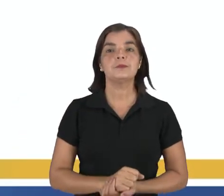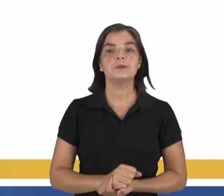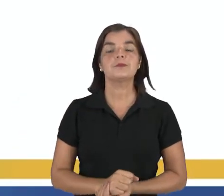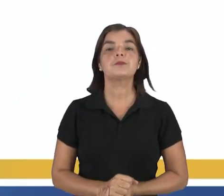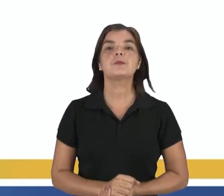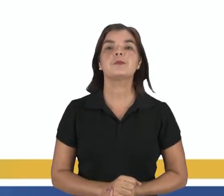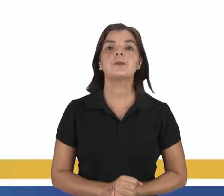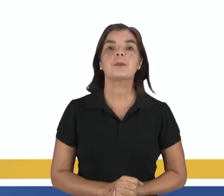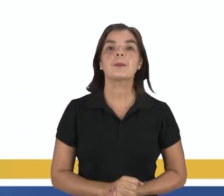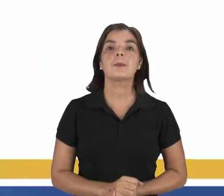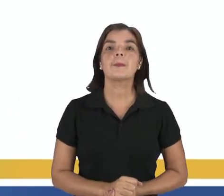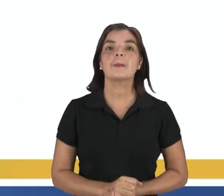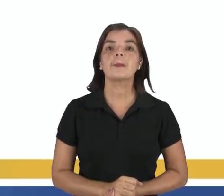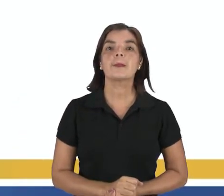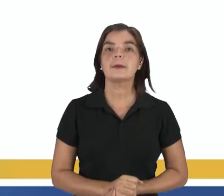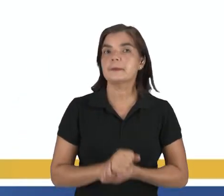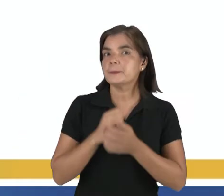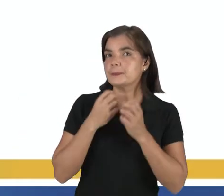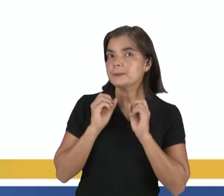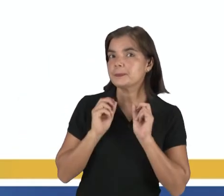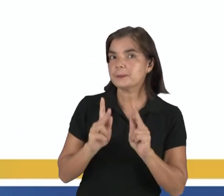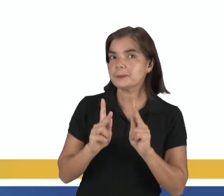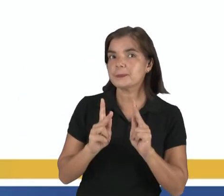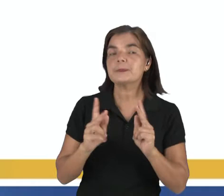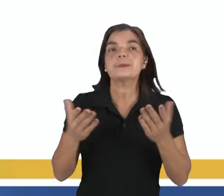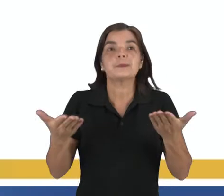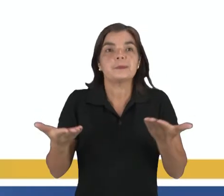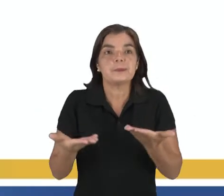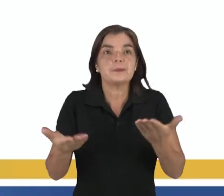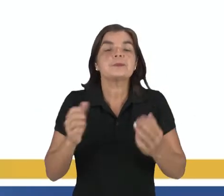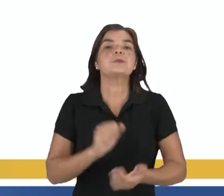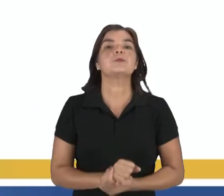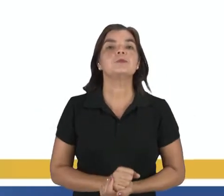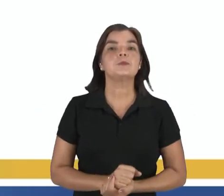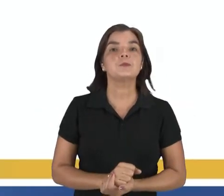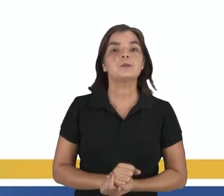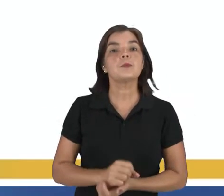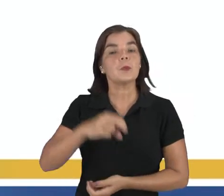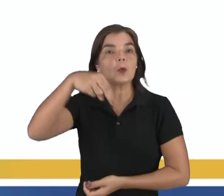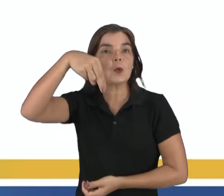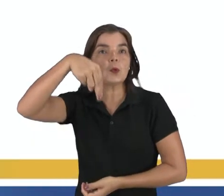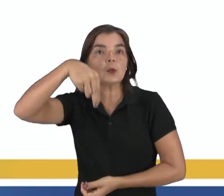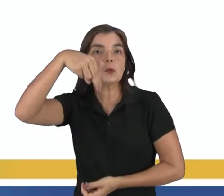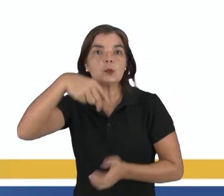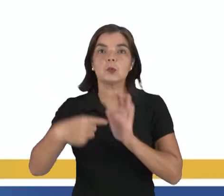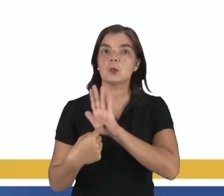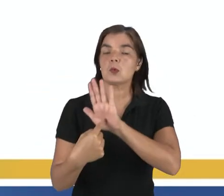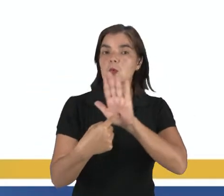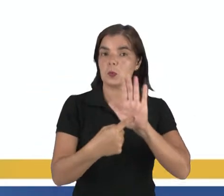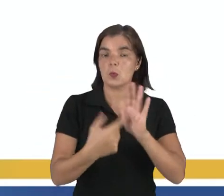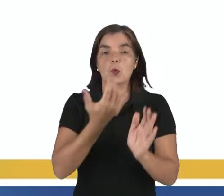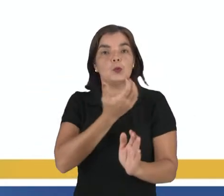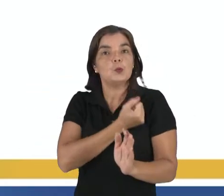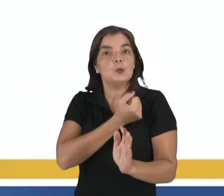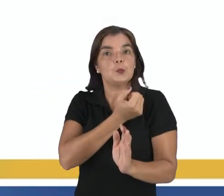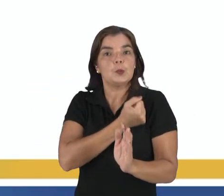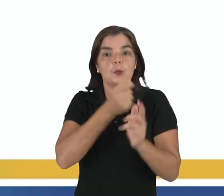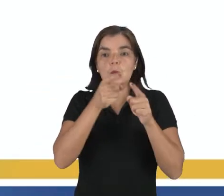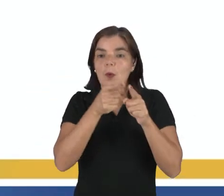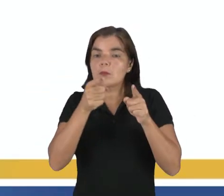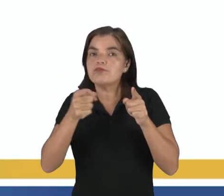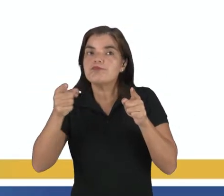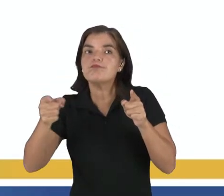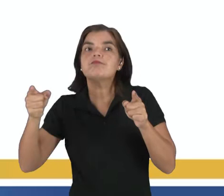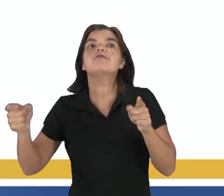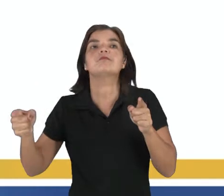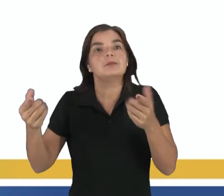índice n. Beleza? Então, dessa forma, o índice n indica a posição do elemento na